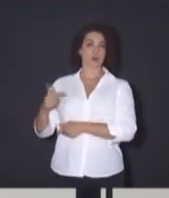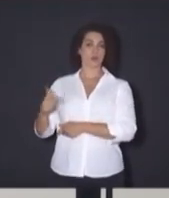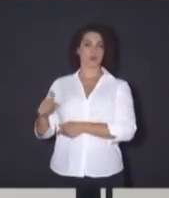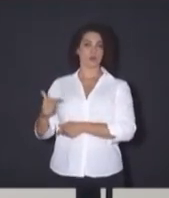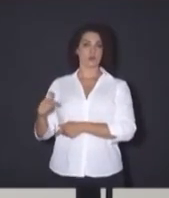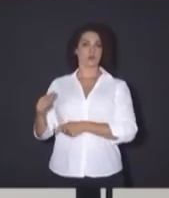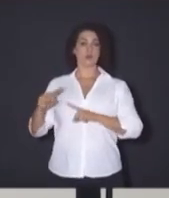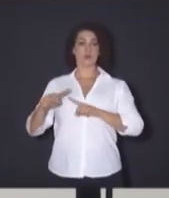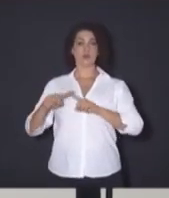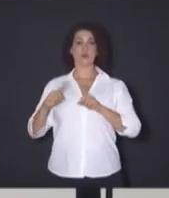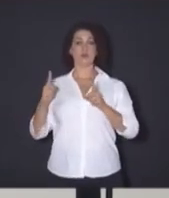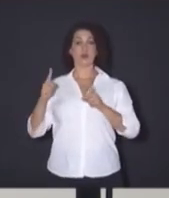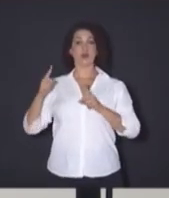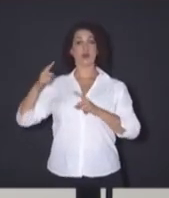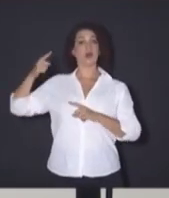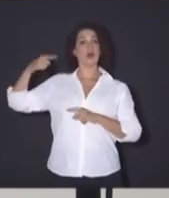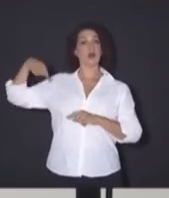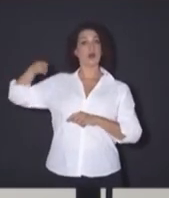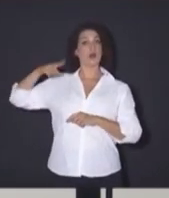eles